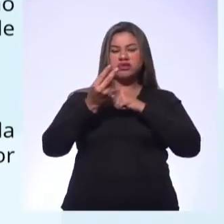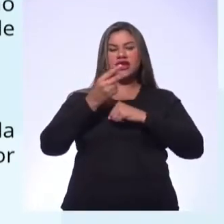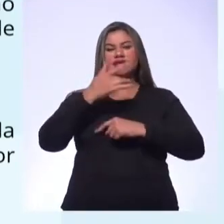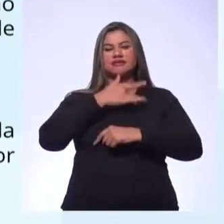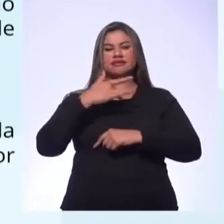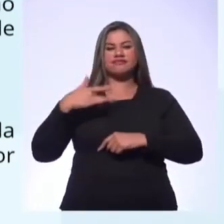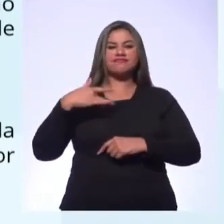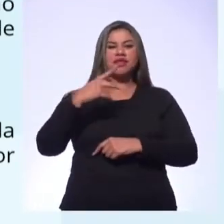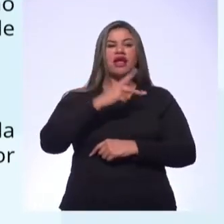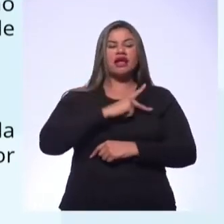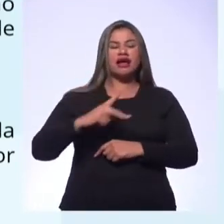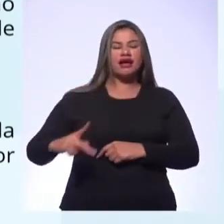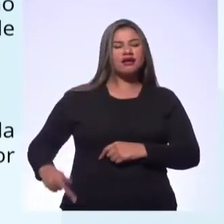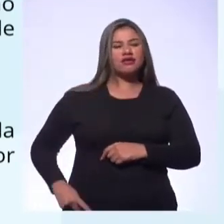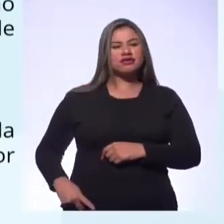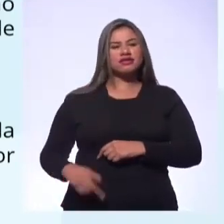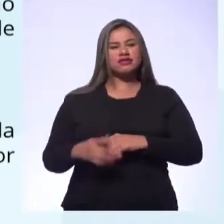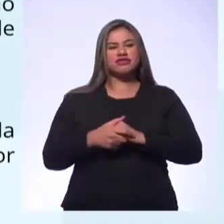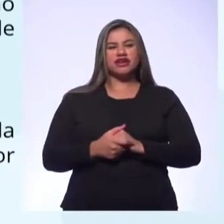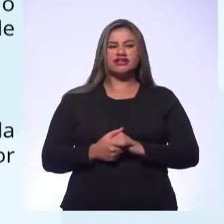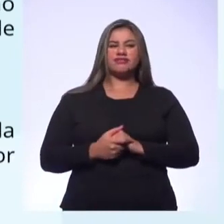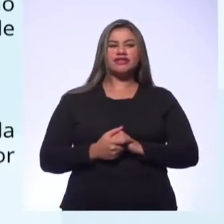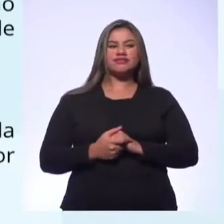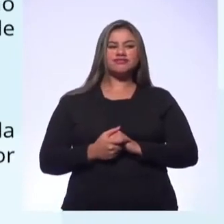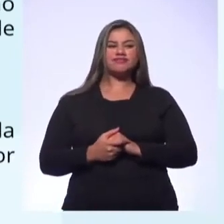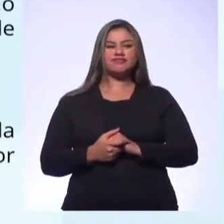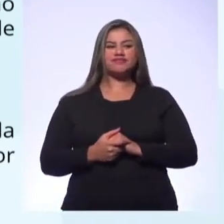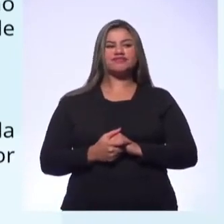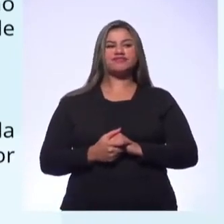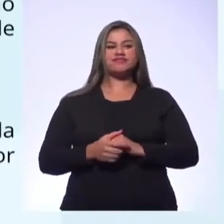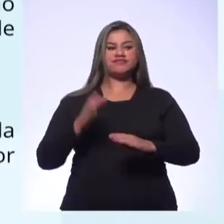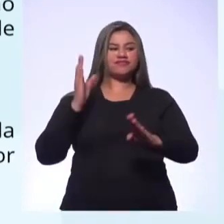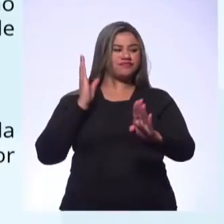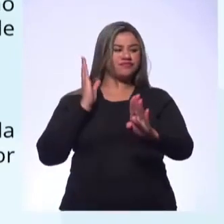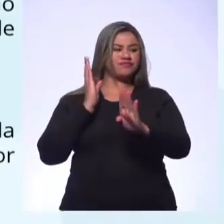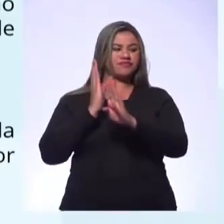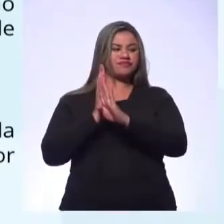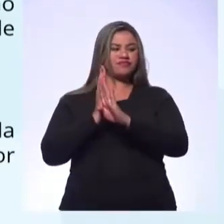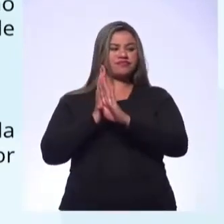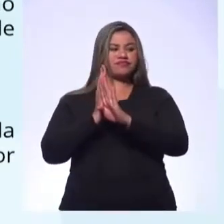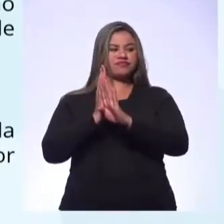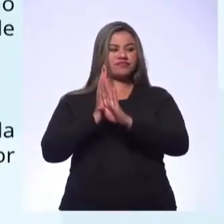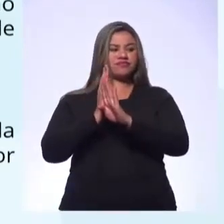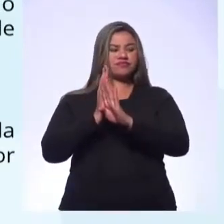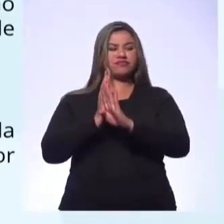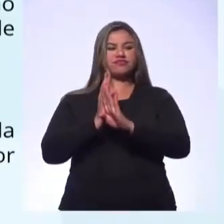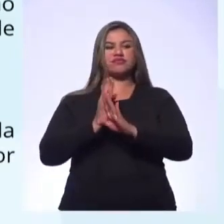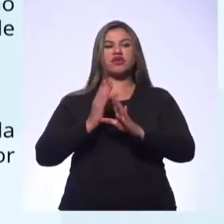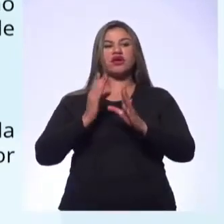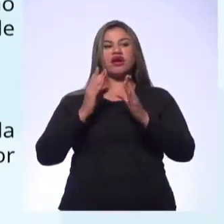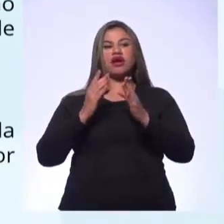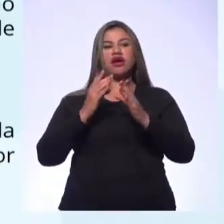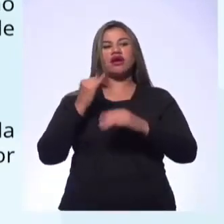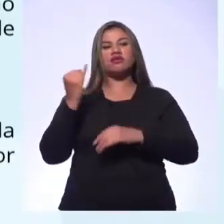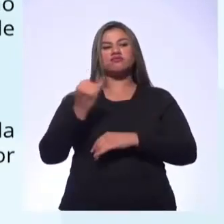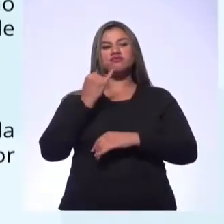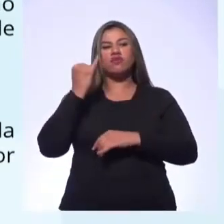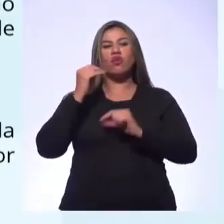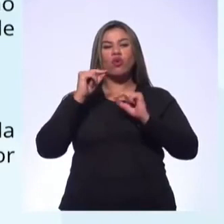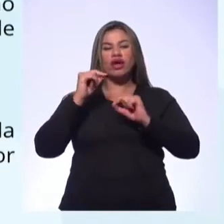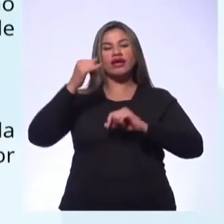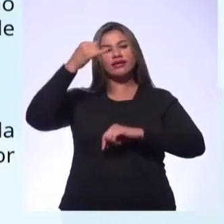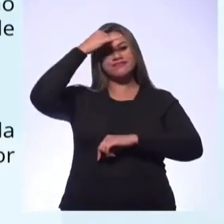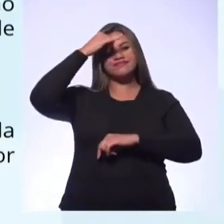saúde pública. E também a 19, reconhecer a importância da prevenção no contexto da